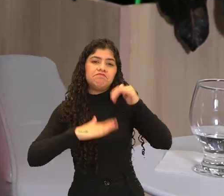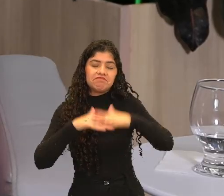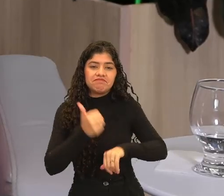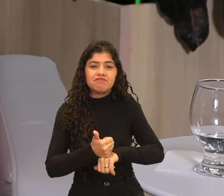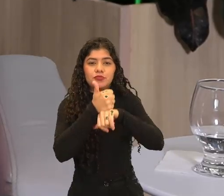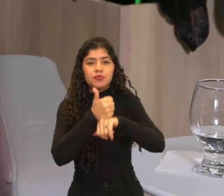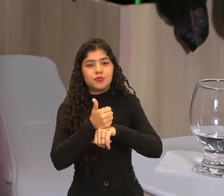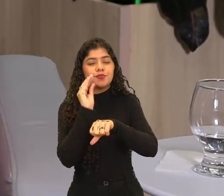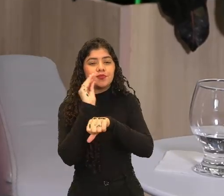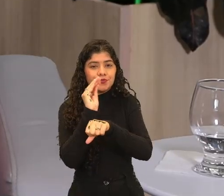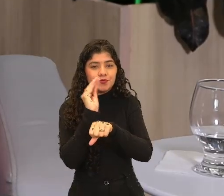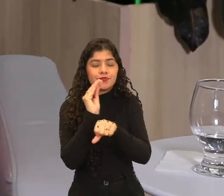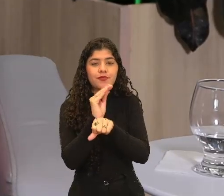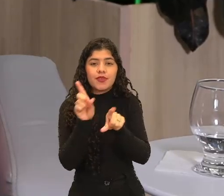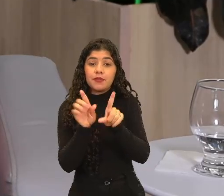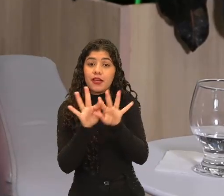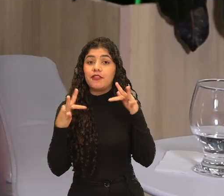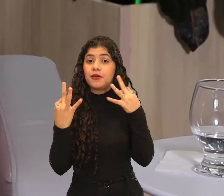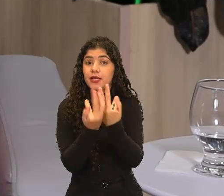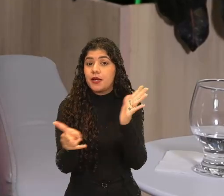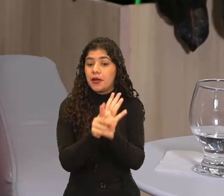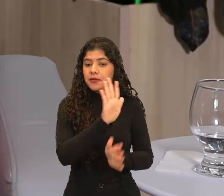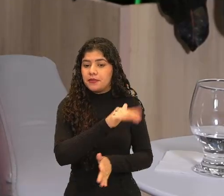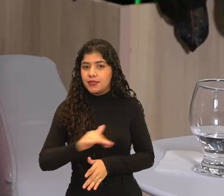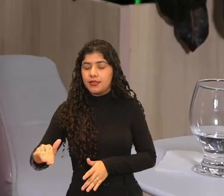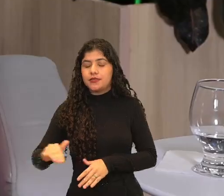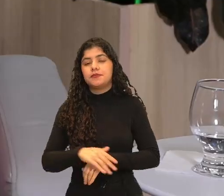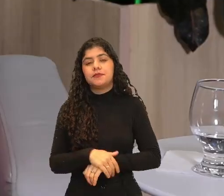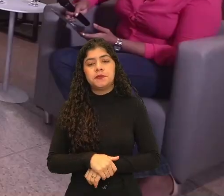esse acompanhamento com as famílias e com as crianças.